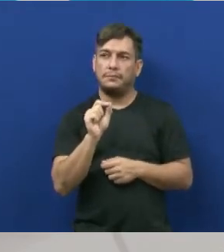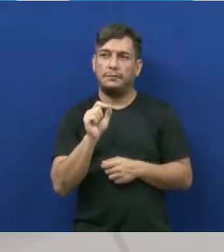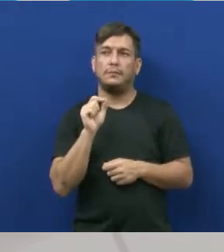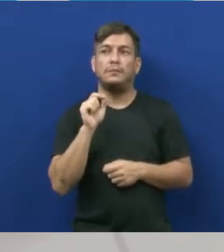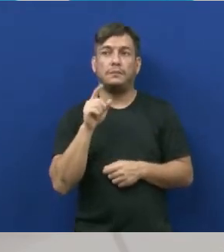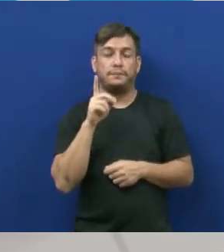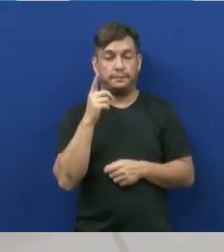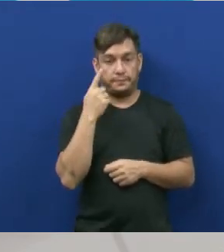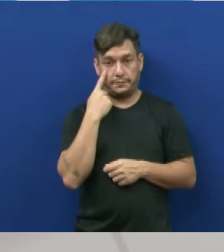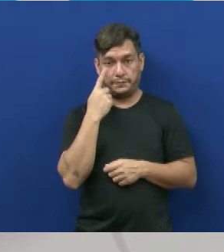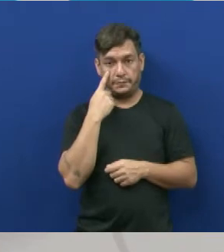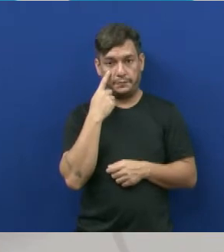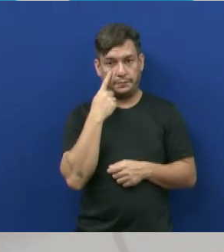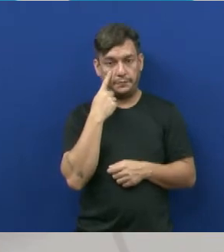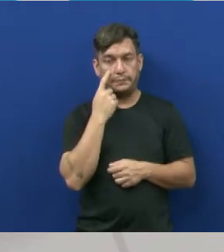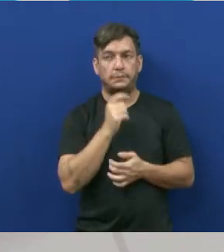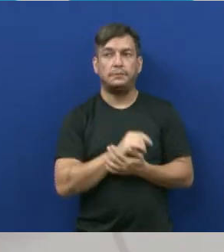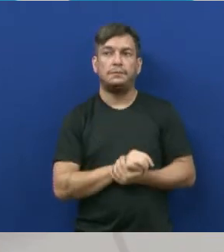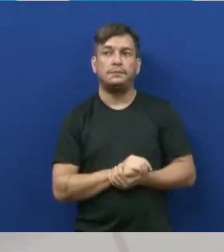tem